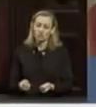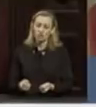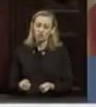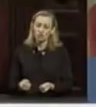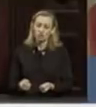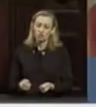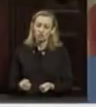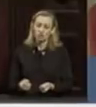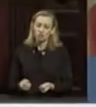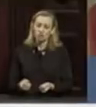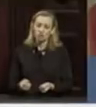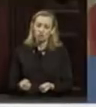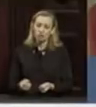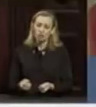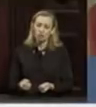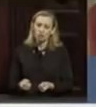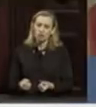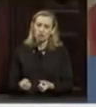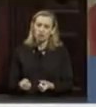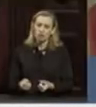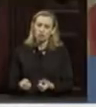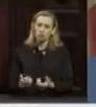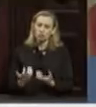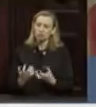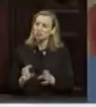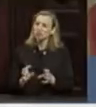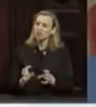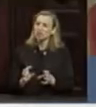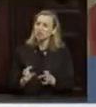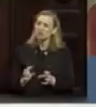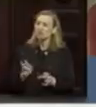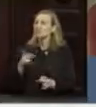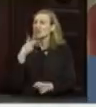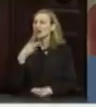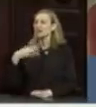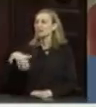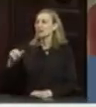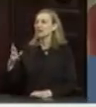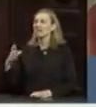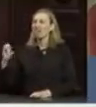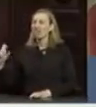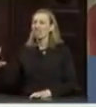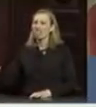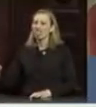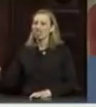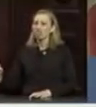que homenagear a Marielle nessa circunstância. Deputado André,